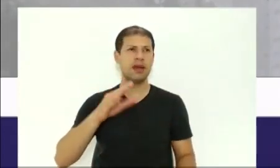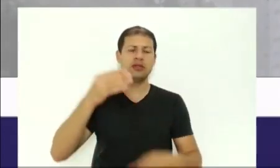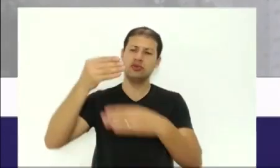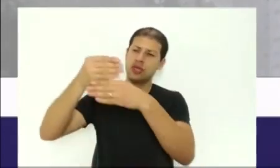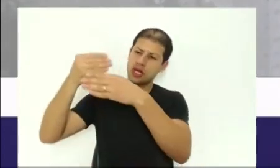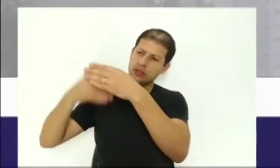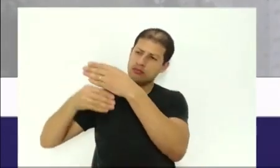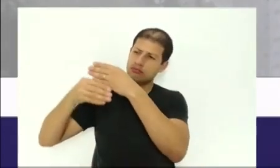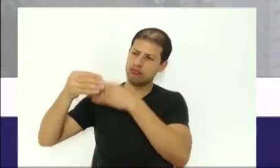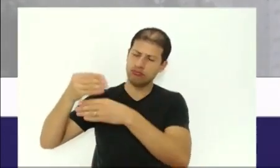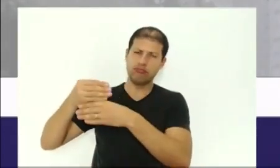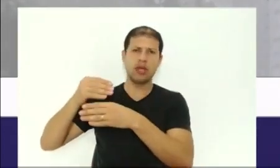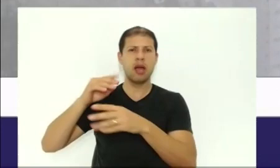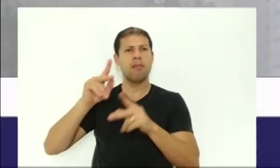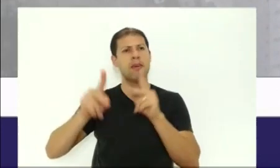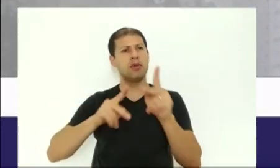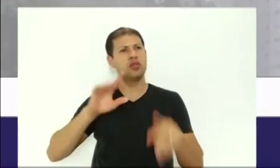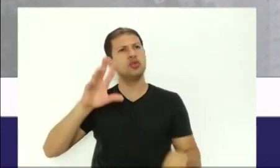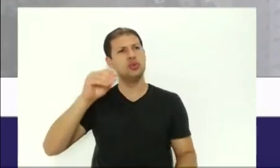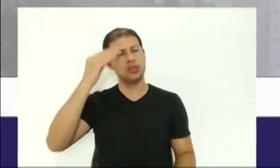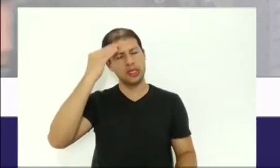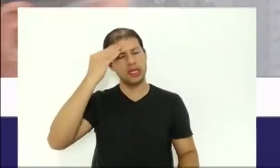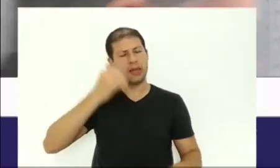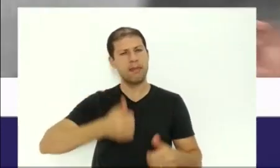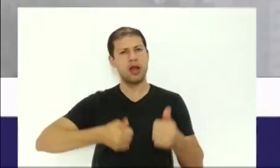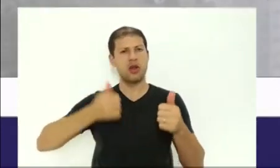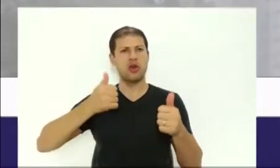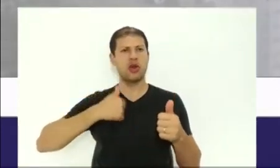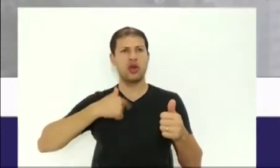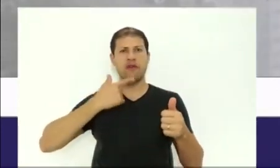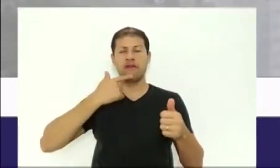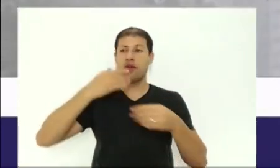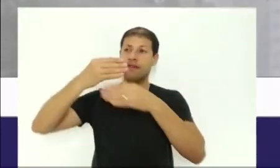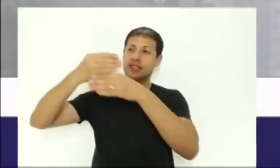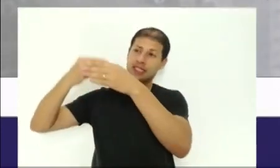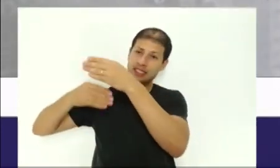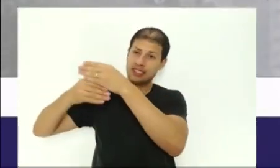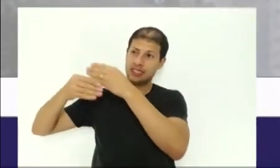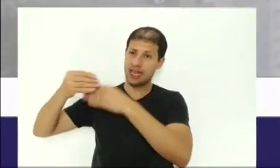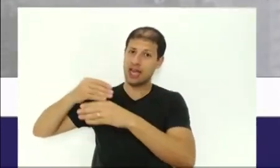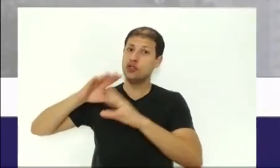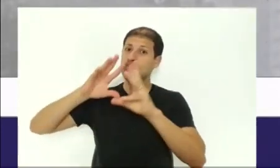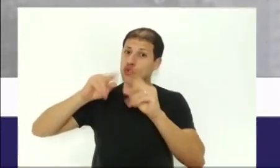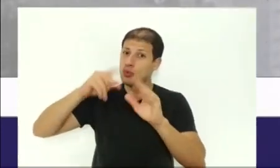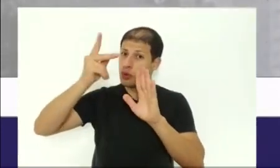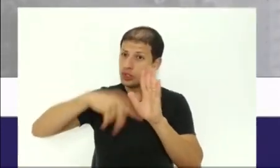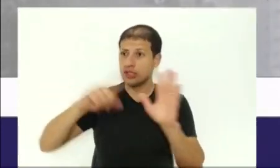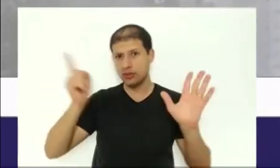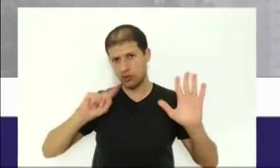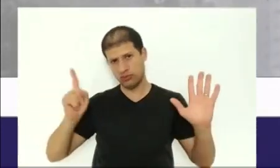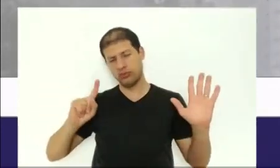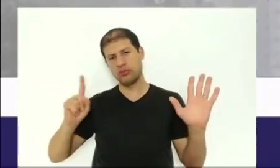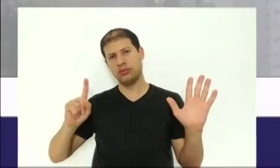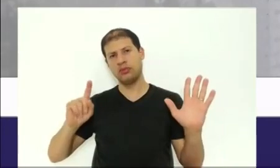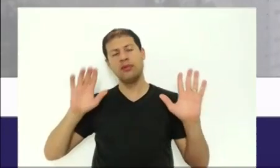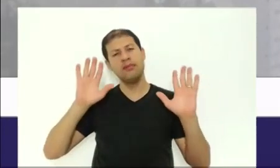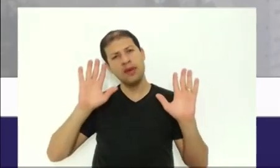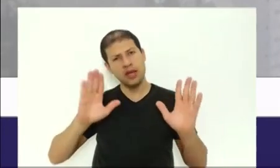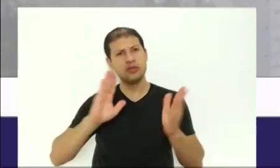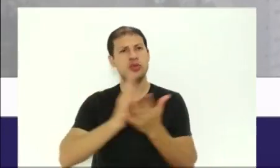são para a população entender um pouquinho mais. Eu não vou fazer slides em todos os projetos, né, Marcelo? Mas em alguns,